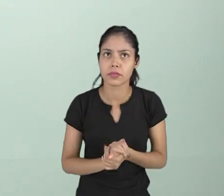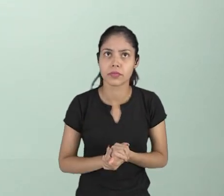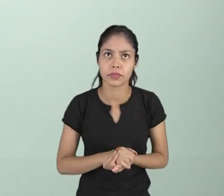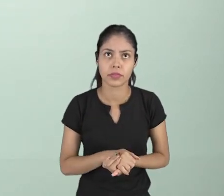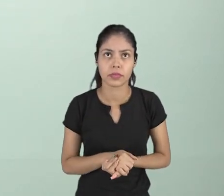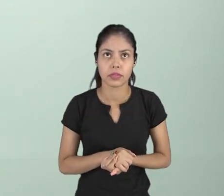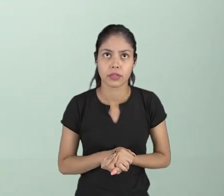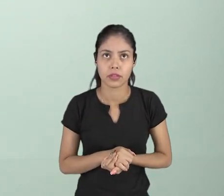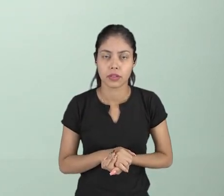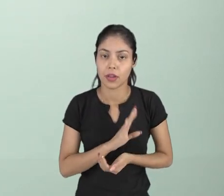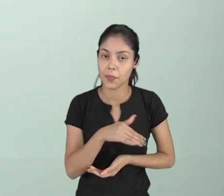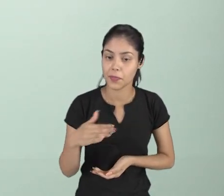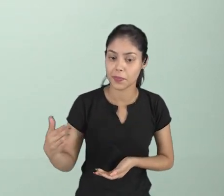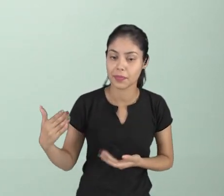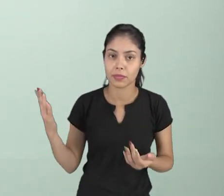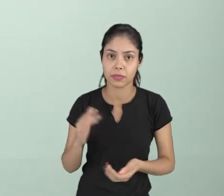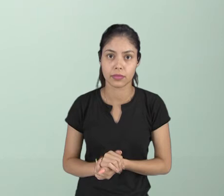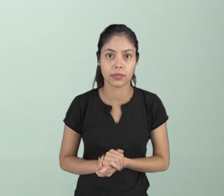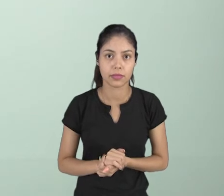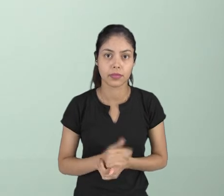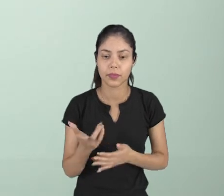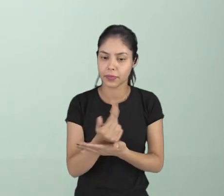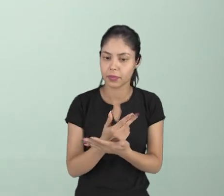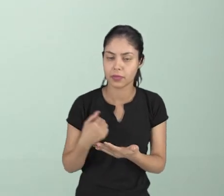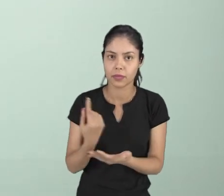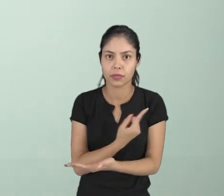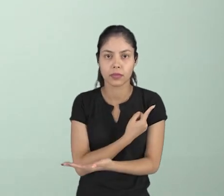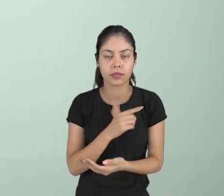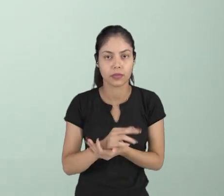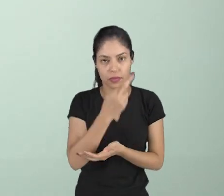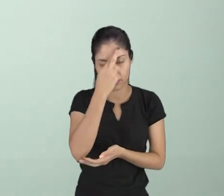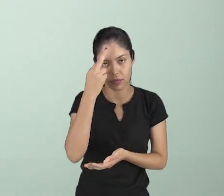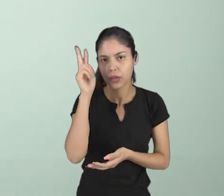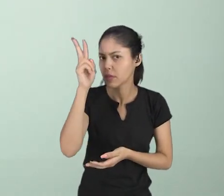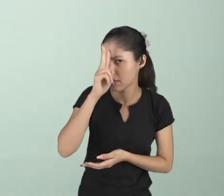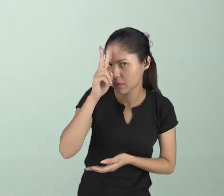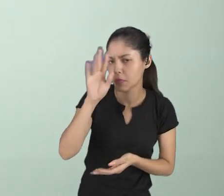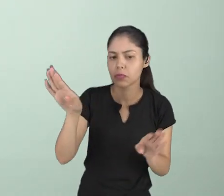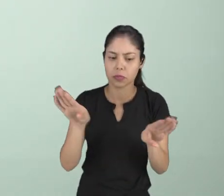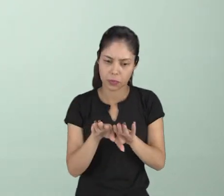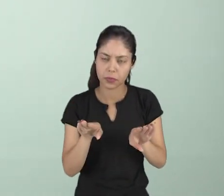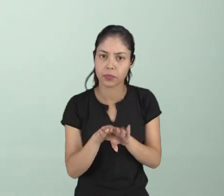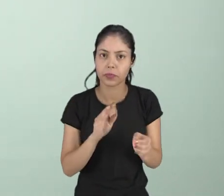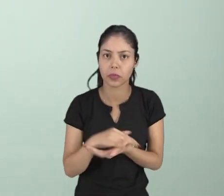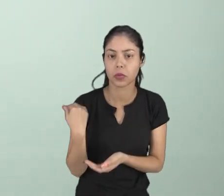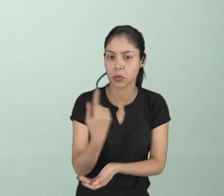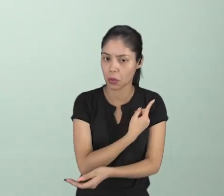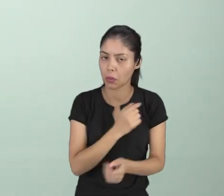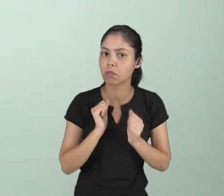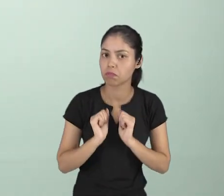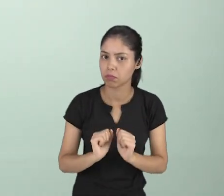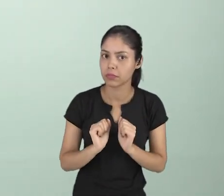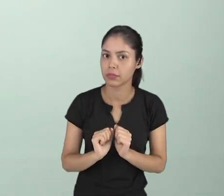surgindo enquanto arte na nossa história. Lembrem-se também que nós